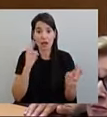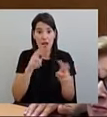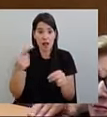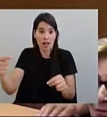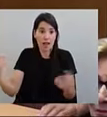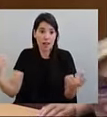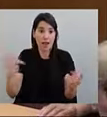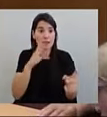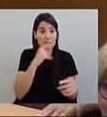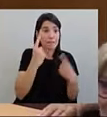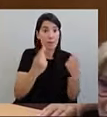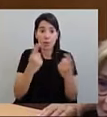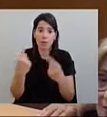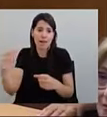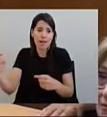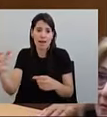os fantasmas?